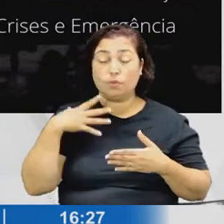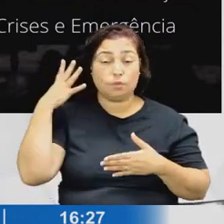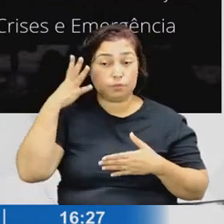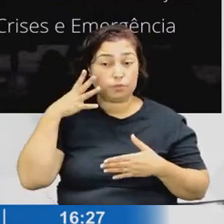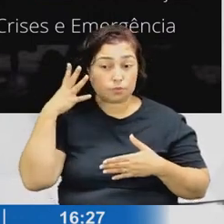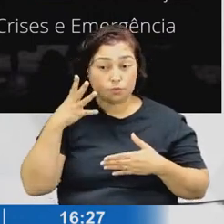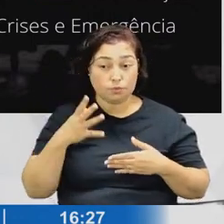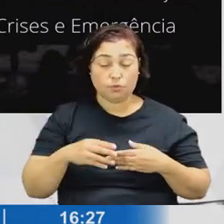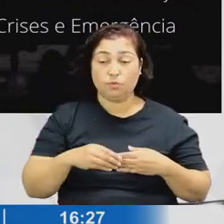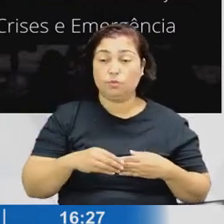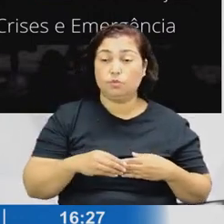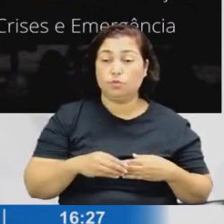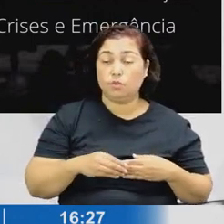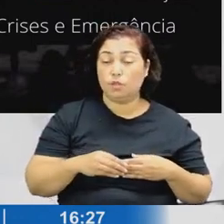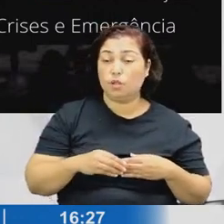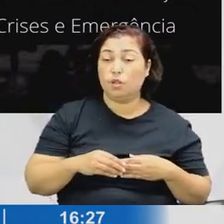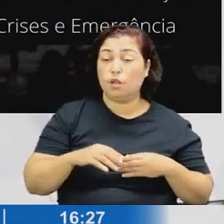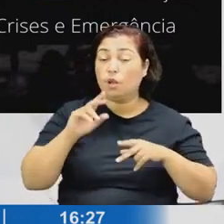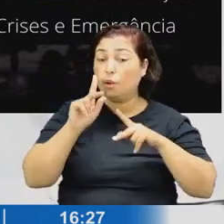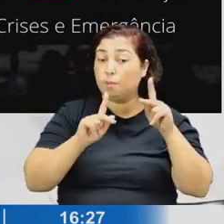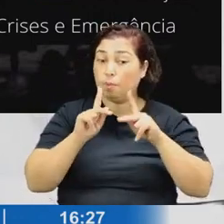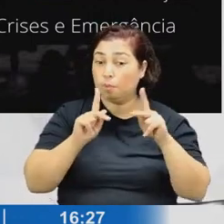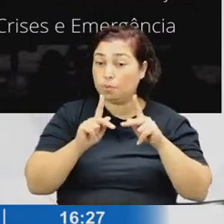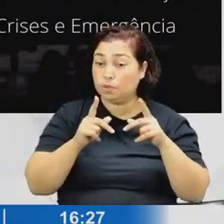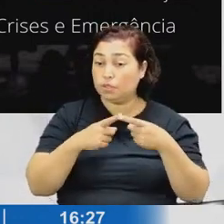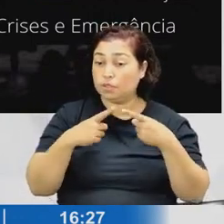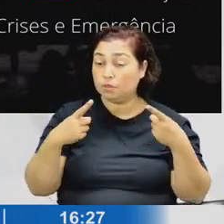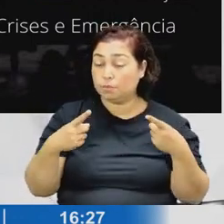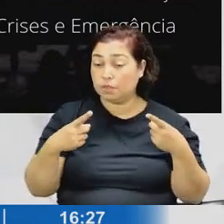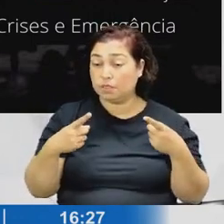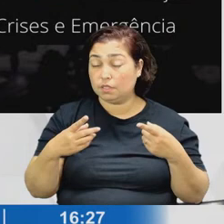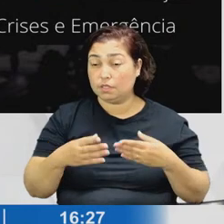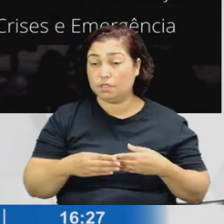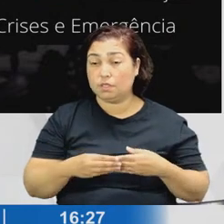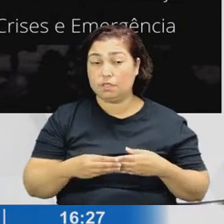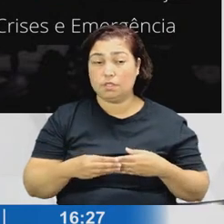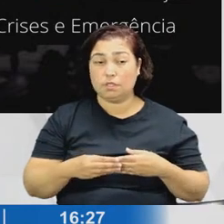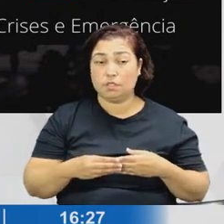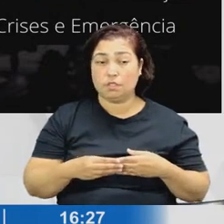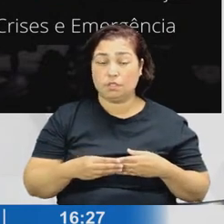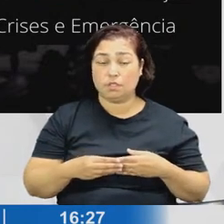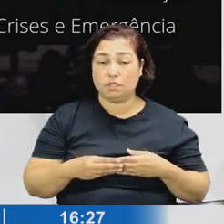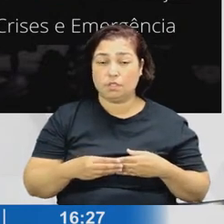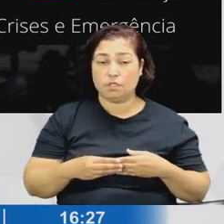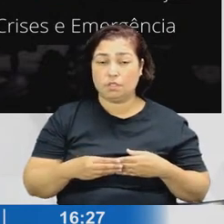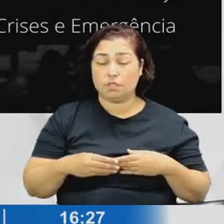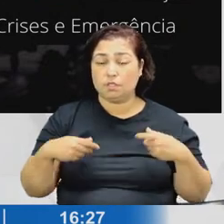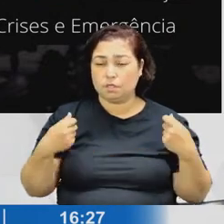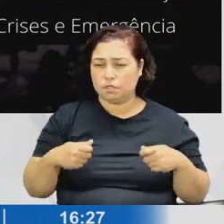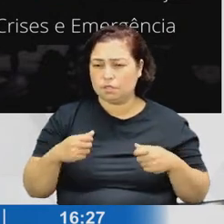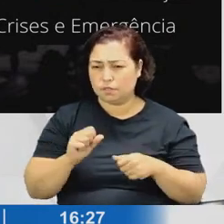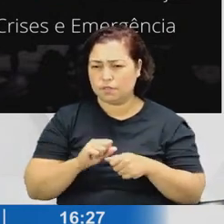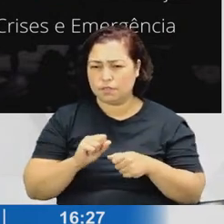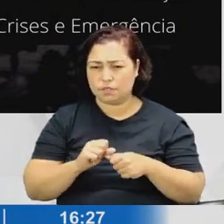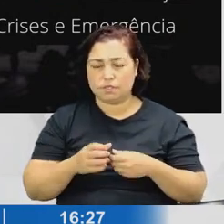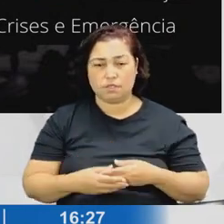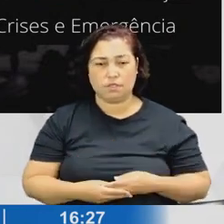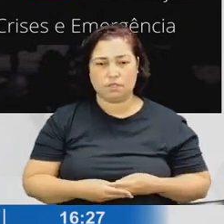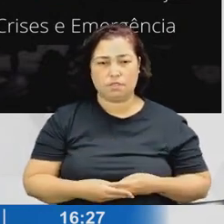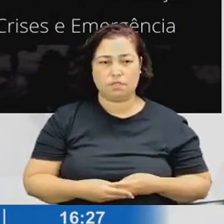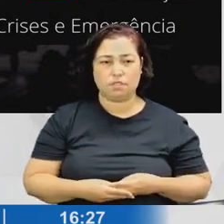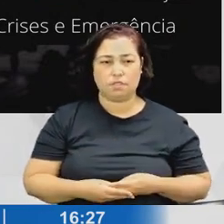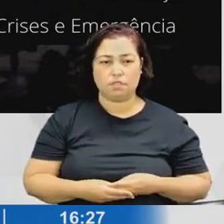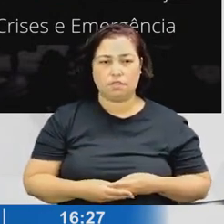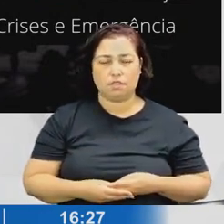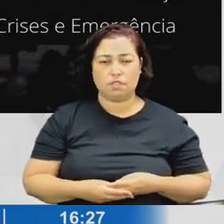técnico populista né se o cara ele é mais não importa como a gente vai fazer tem que ser feito e tal é